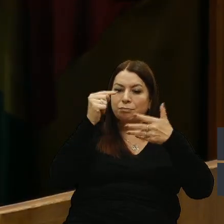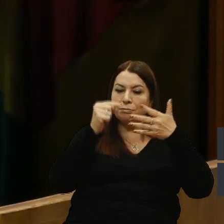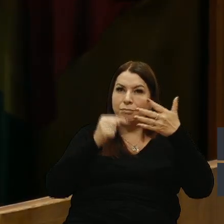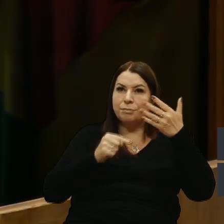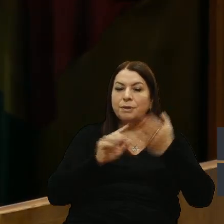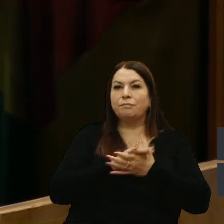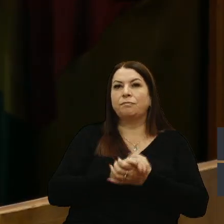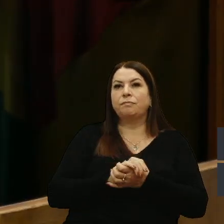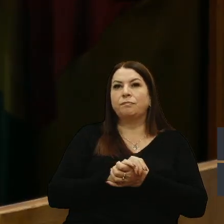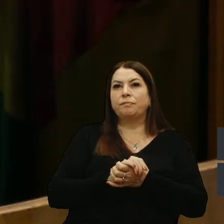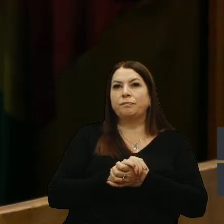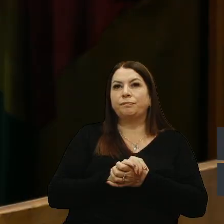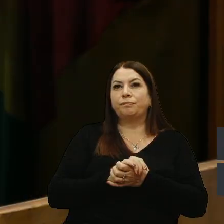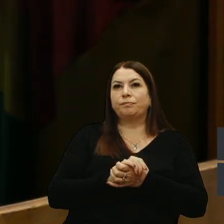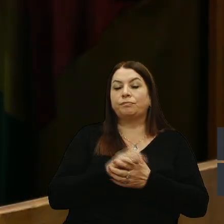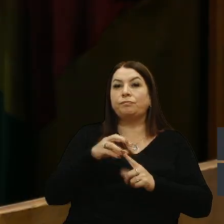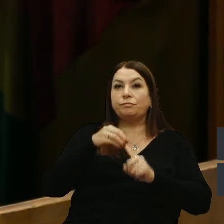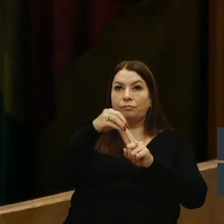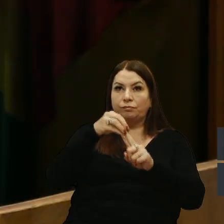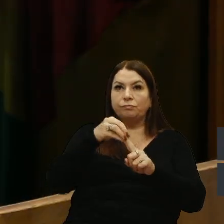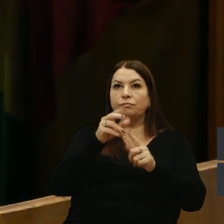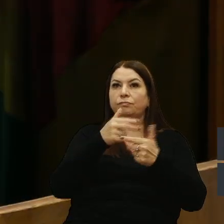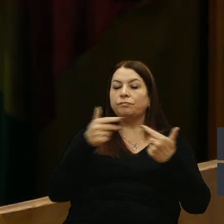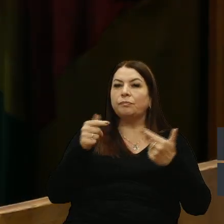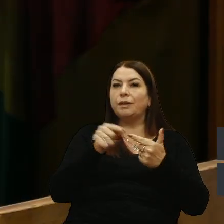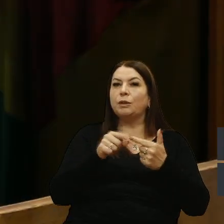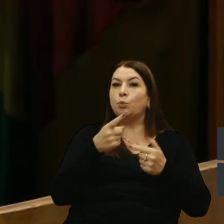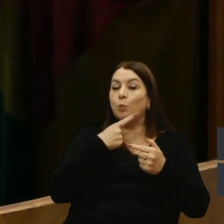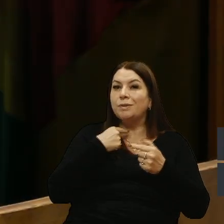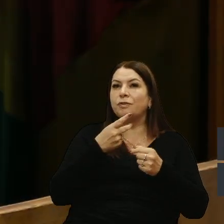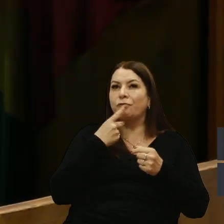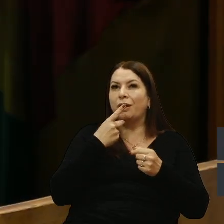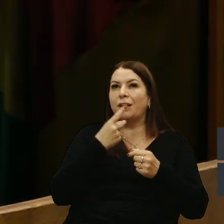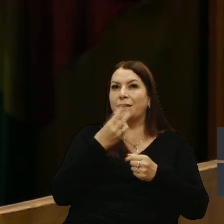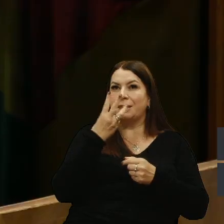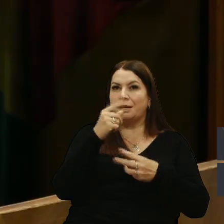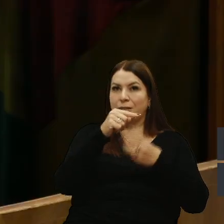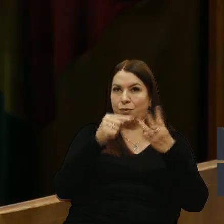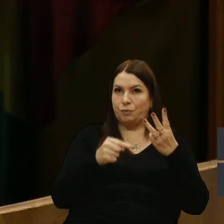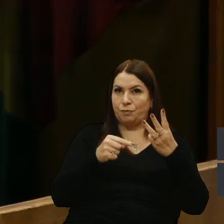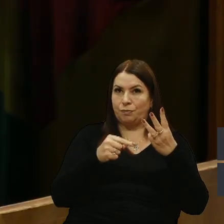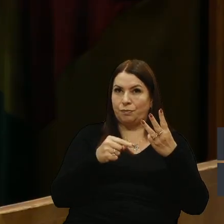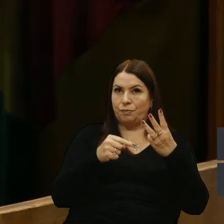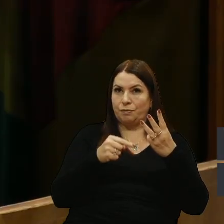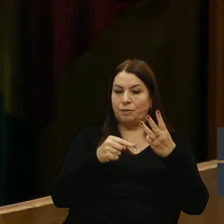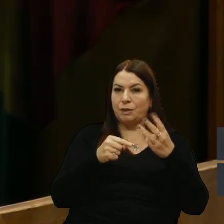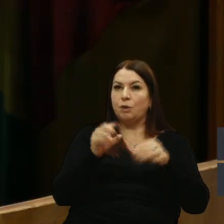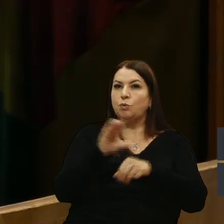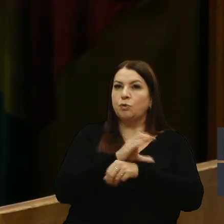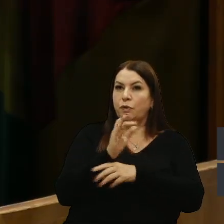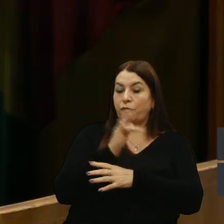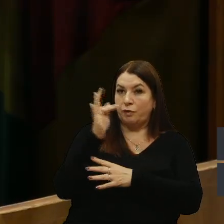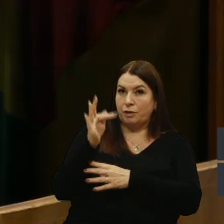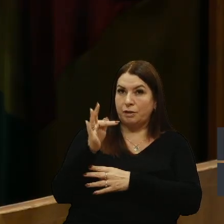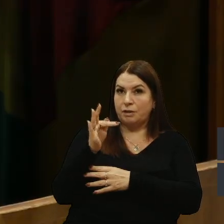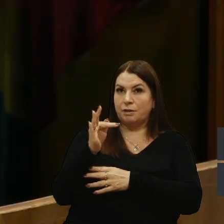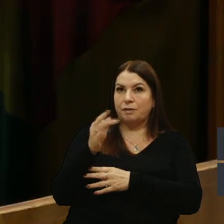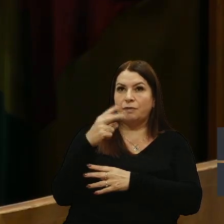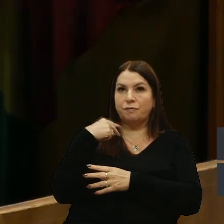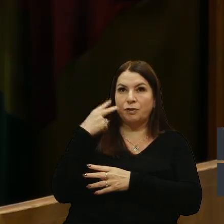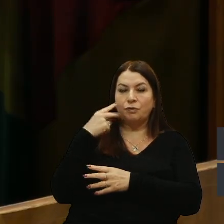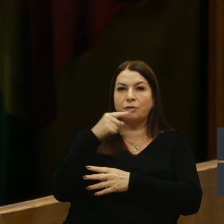considerações, mas eles destacam aqui algo que eu gostaria de falar, 3 pontos. A Constituição Federal, então, vereador